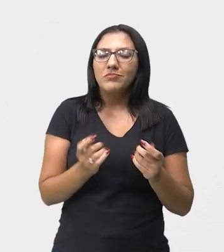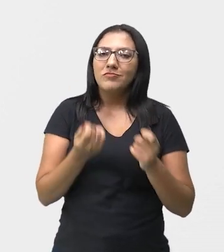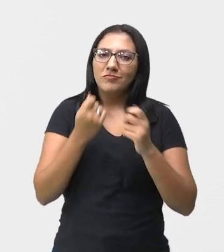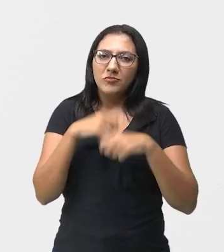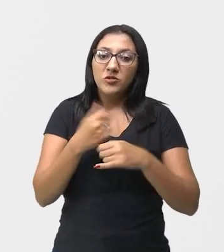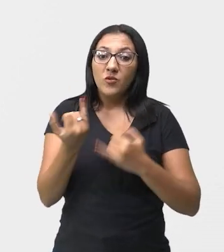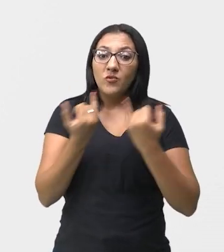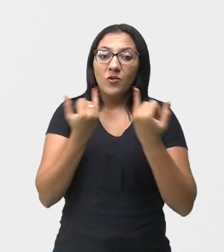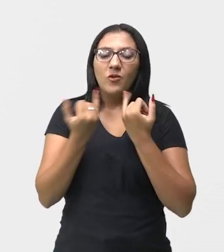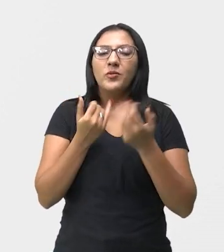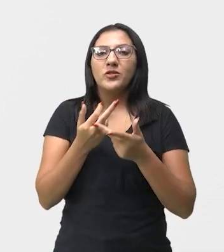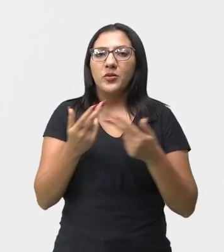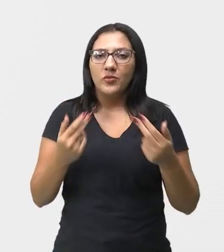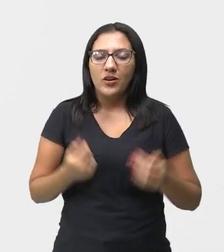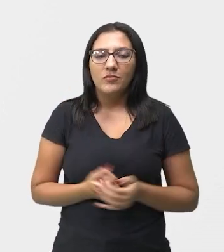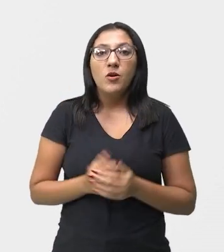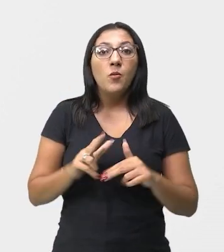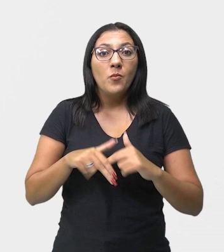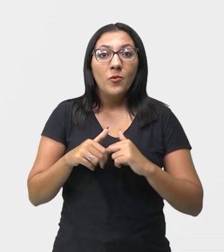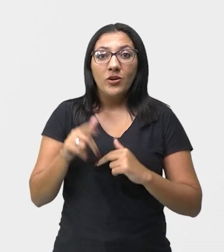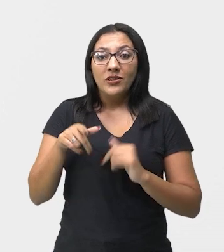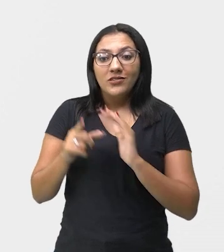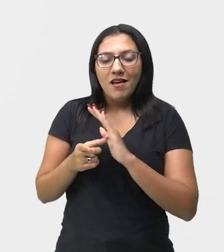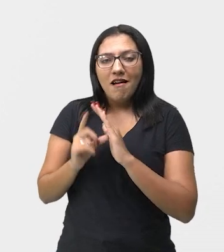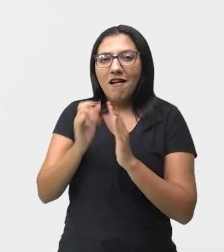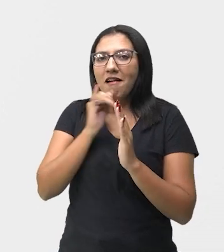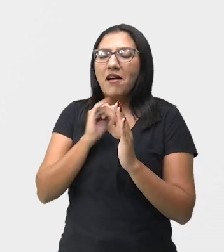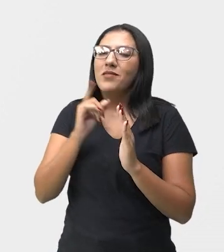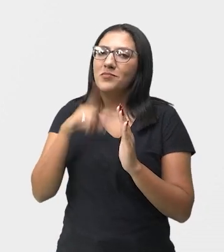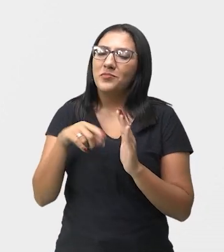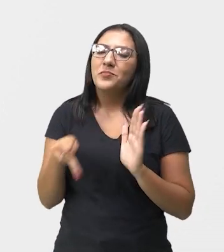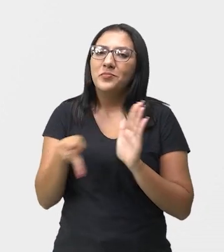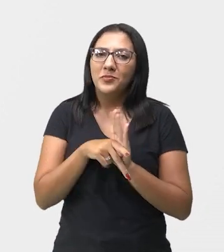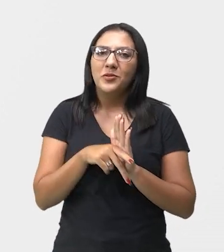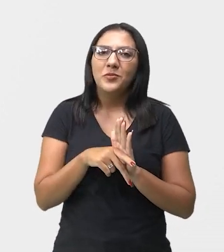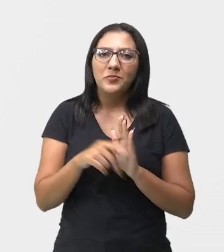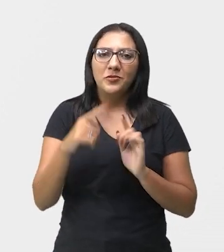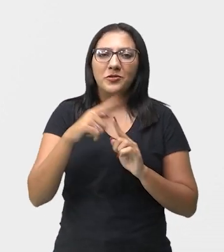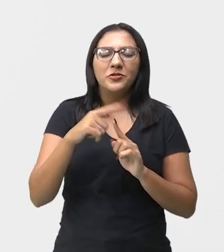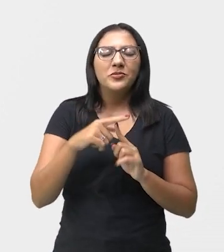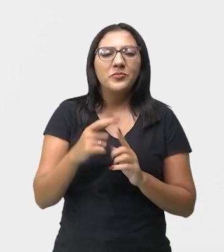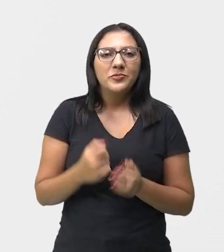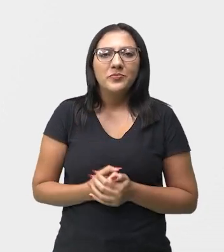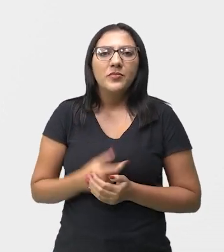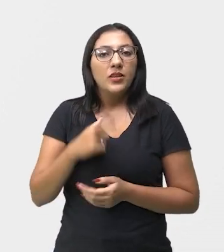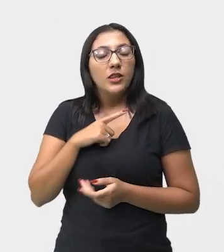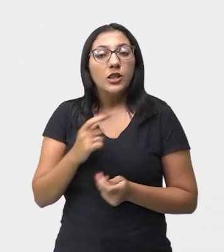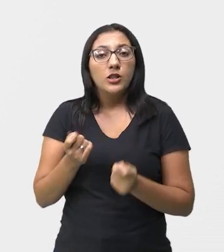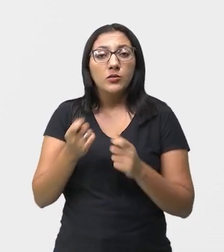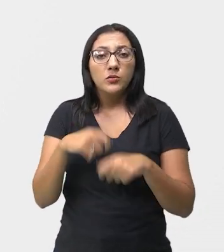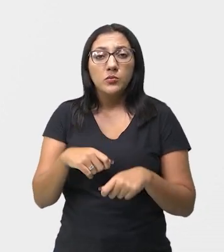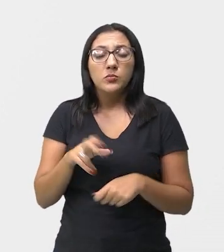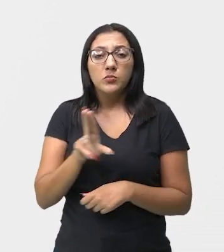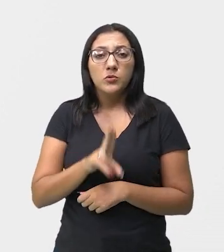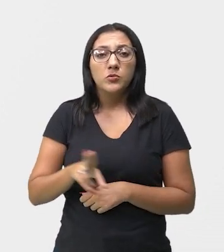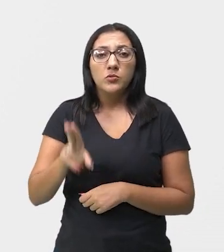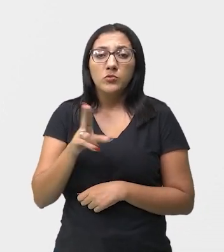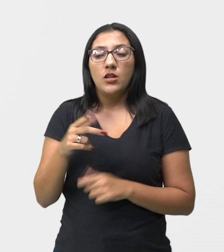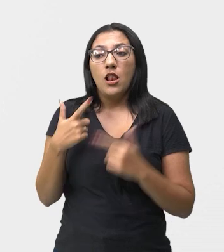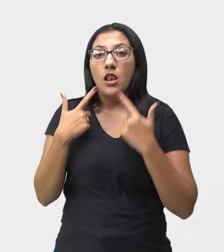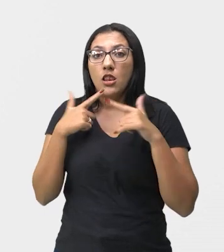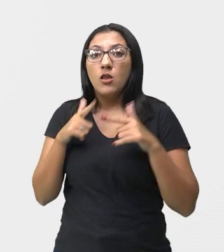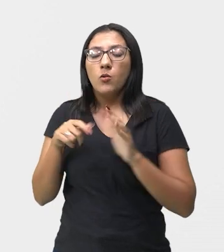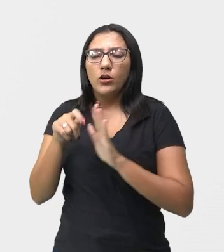aspectos verbais e não verbais, especialmente os desenhos ali, para trazer informação qualificada sobre um assunto